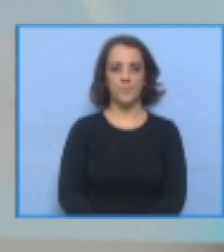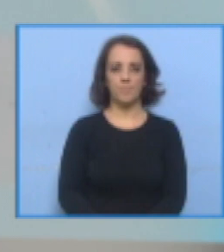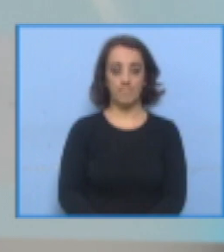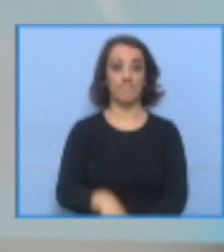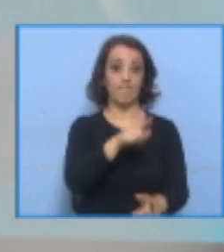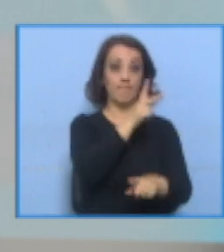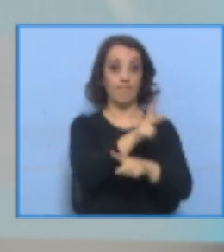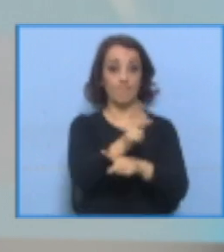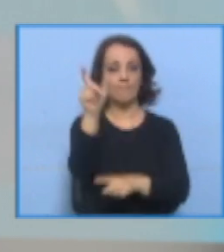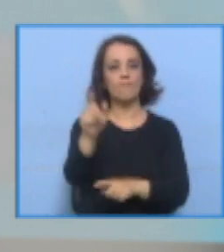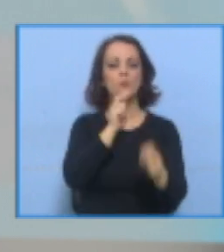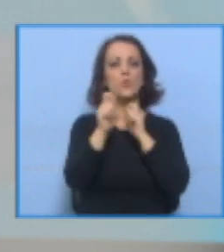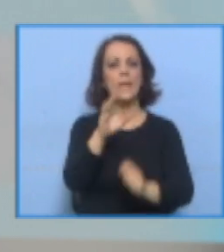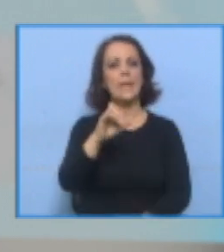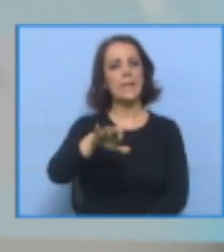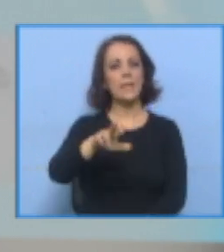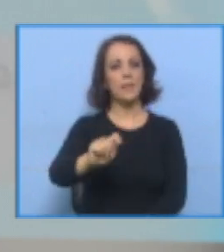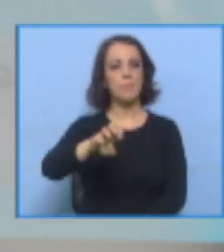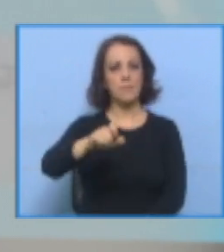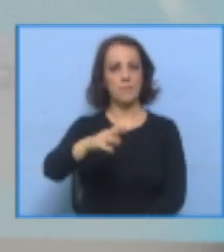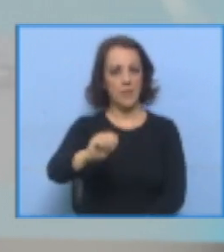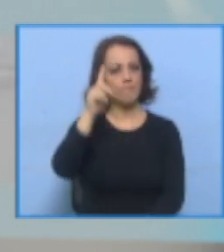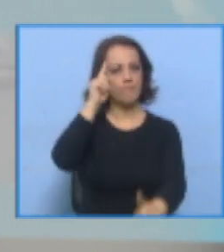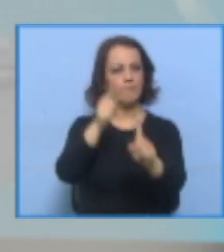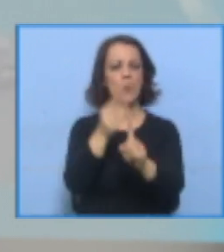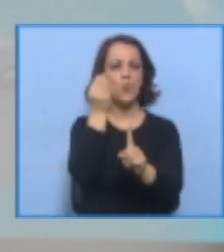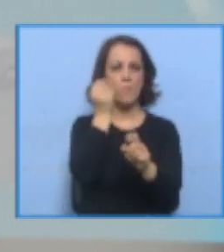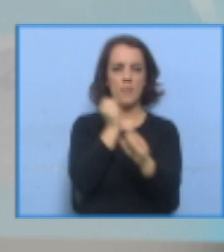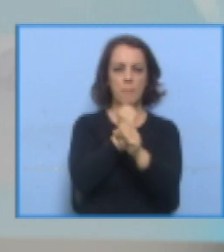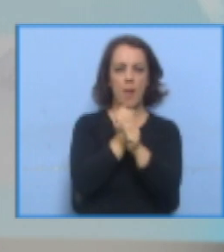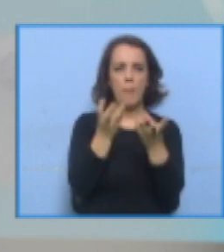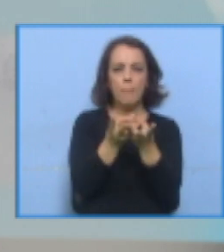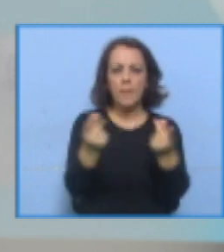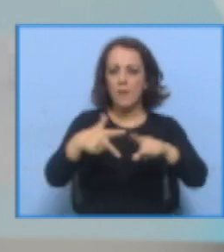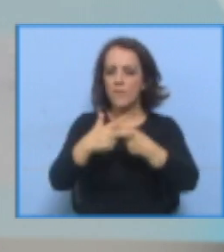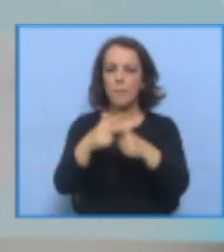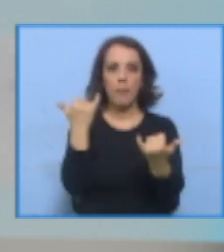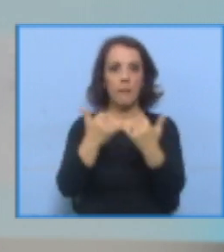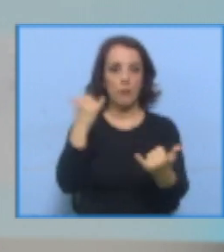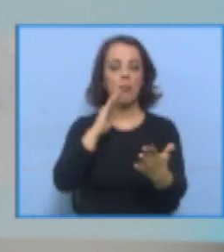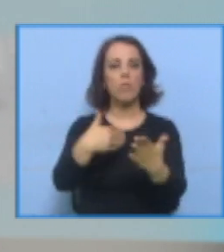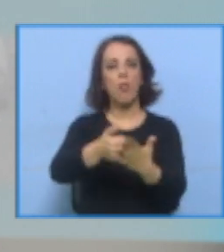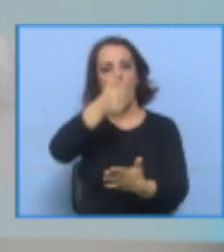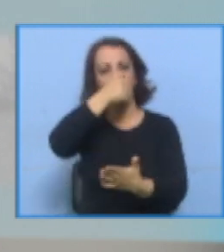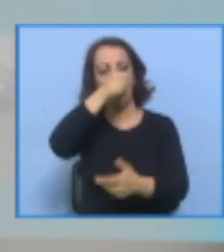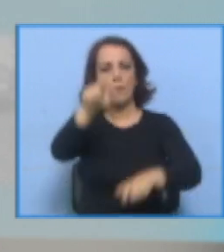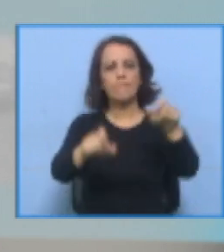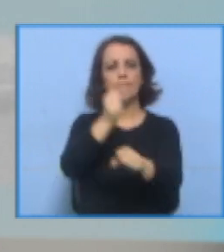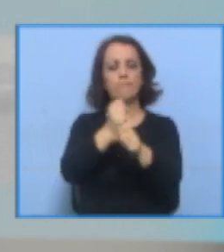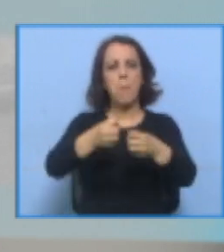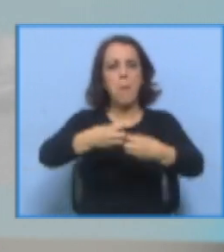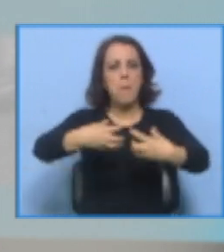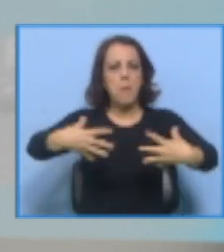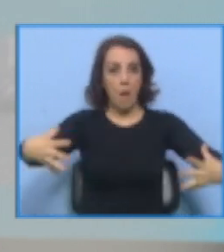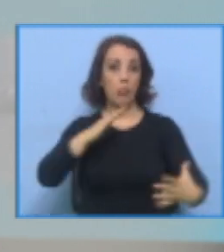Uma reportagem do jornalista Henrique Matos sobre o trabalho em torno de ferramentas digitais a marcar a ocupação laboral de um número crescente de cidadãos e